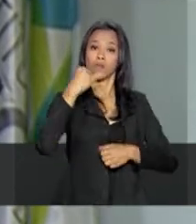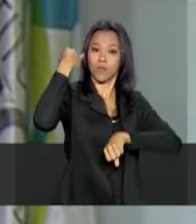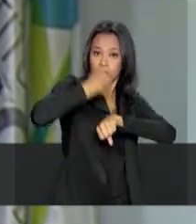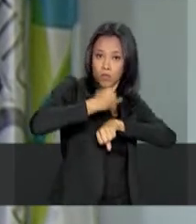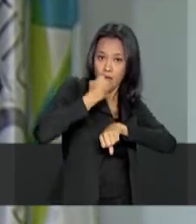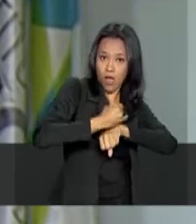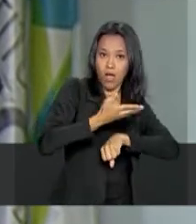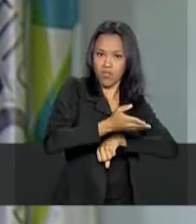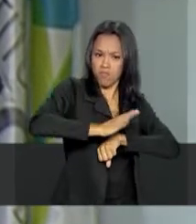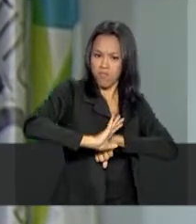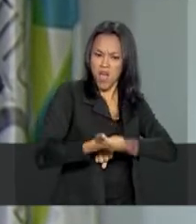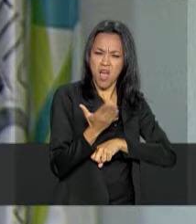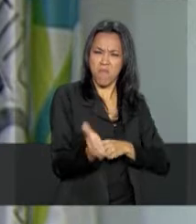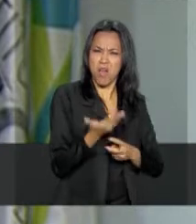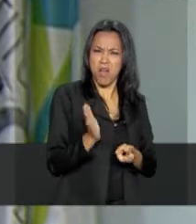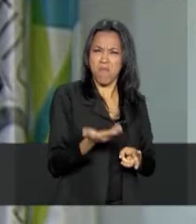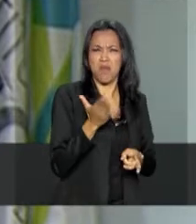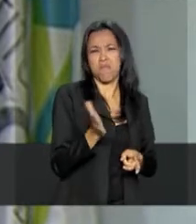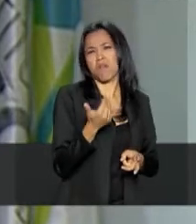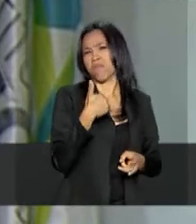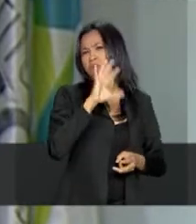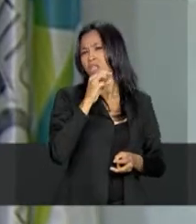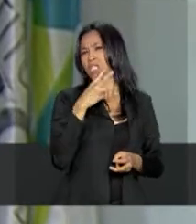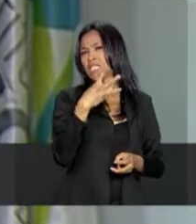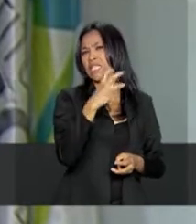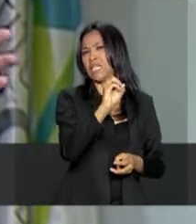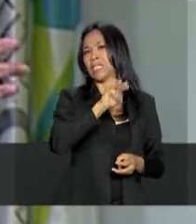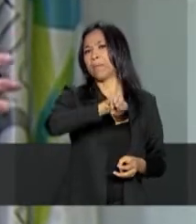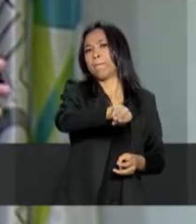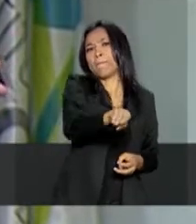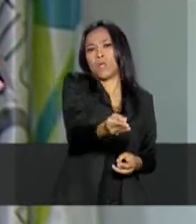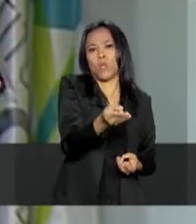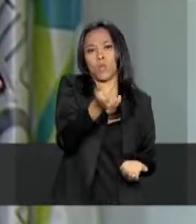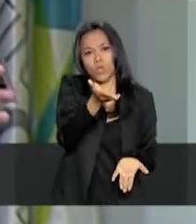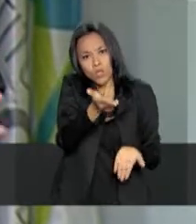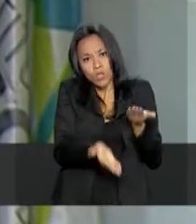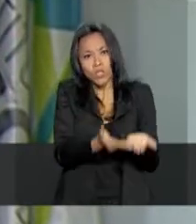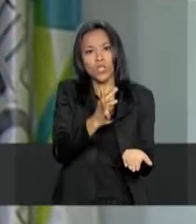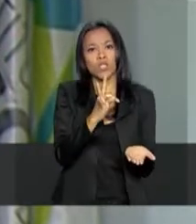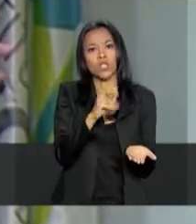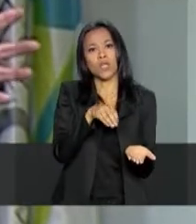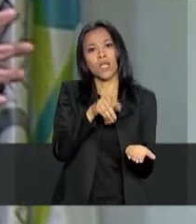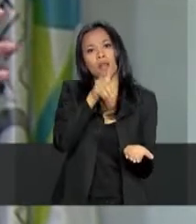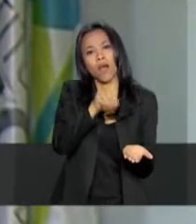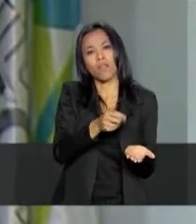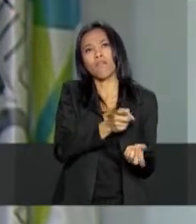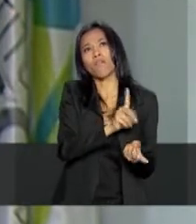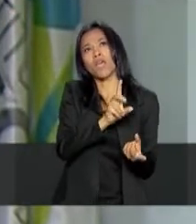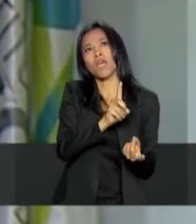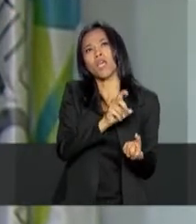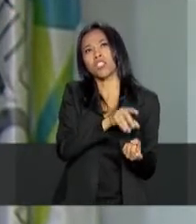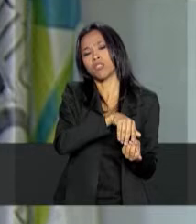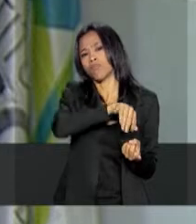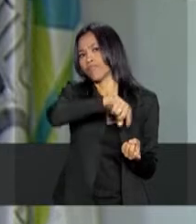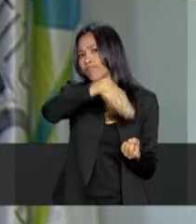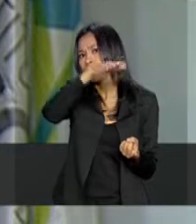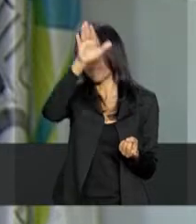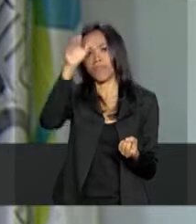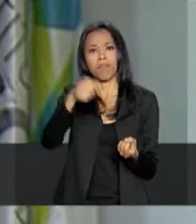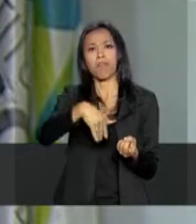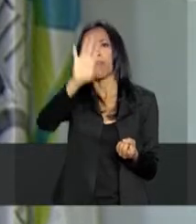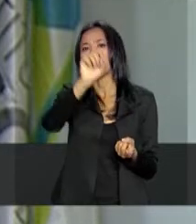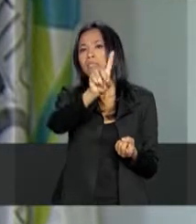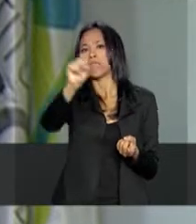produz mais de 30 milhões de toneladas e exporta para mais de 100 países